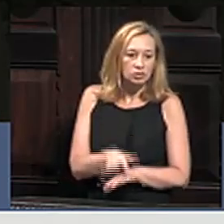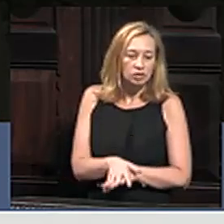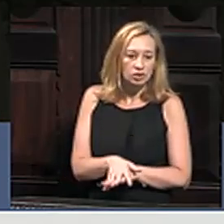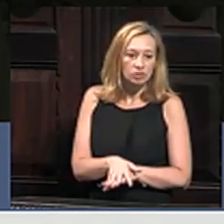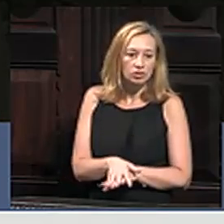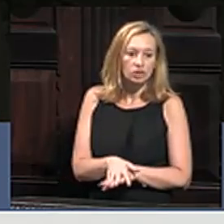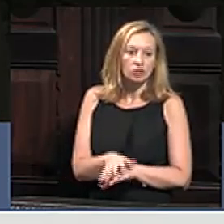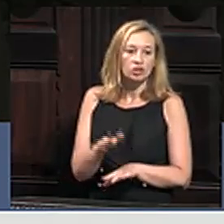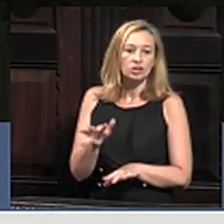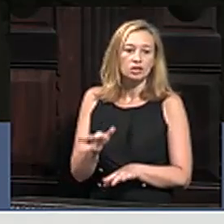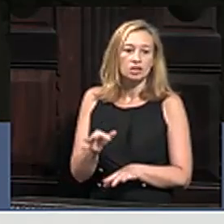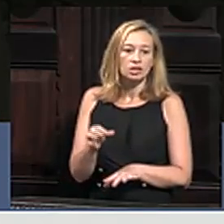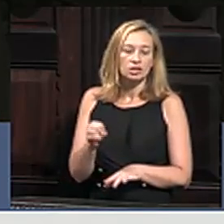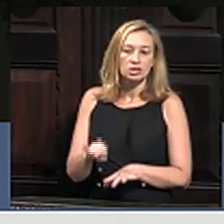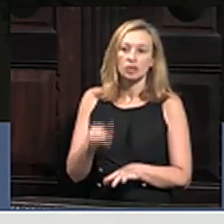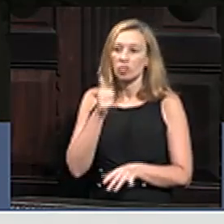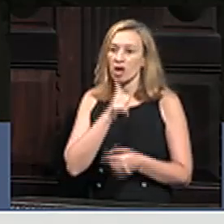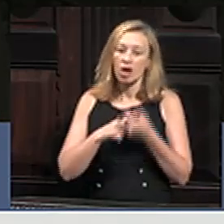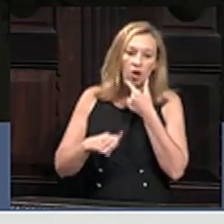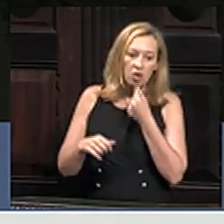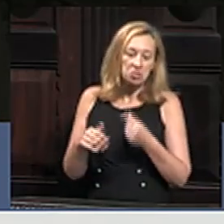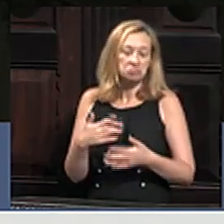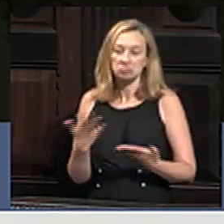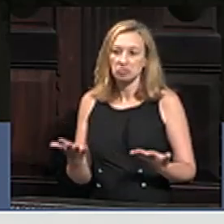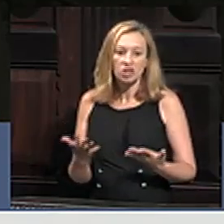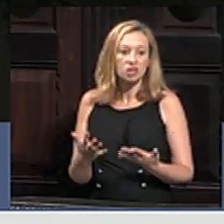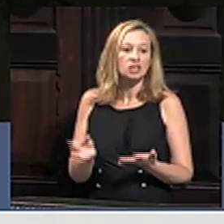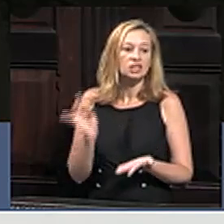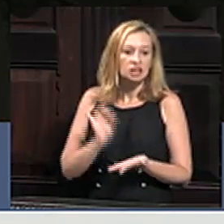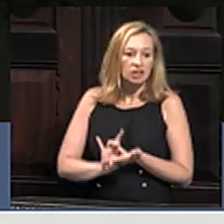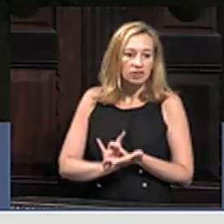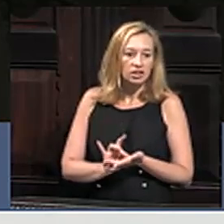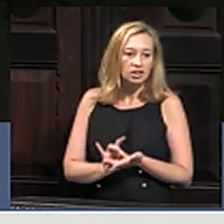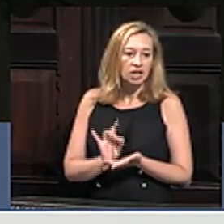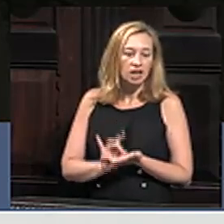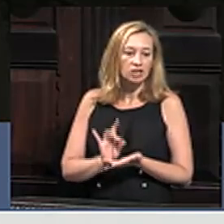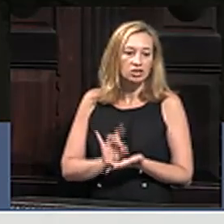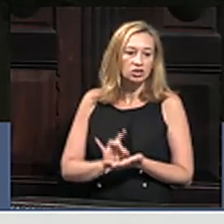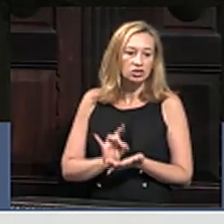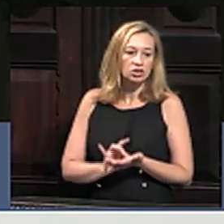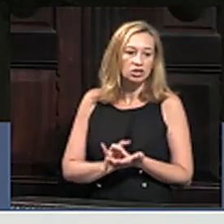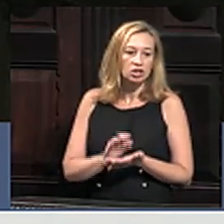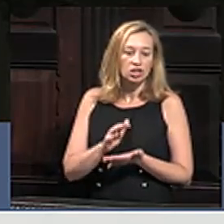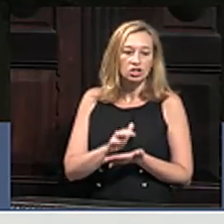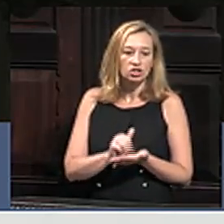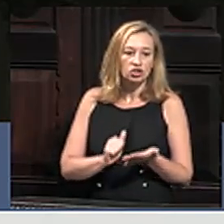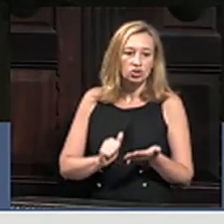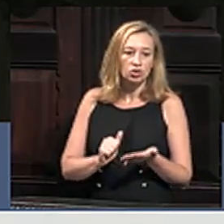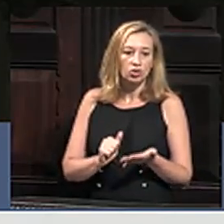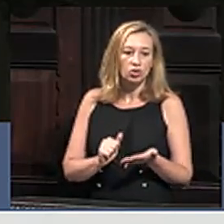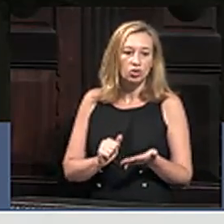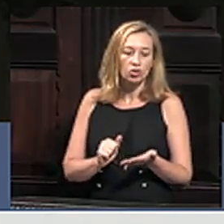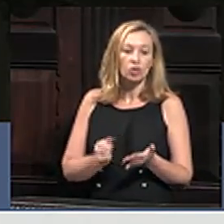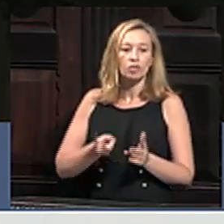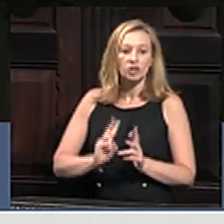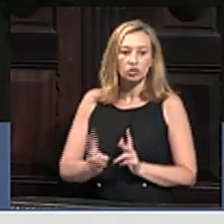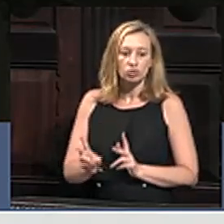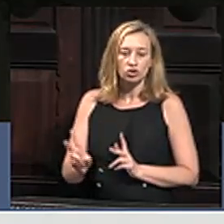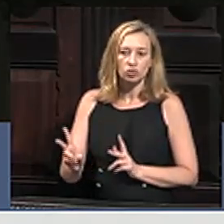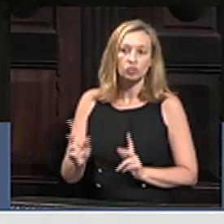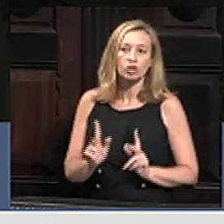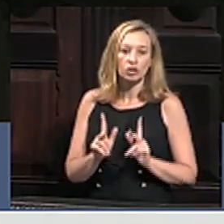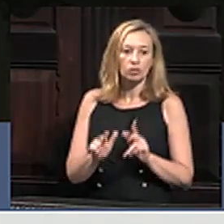de gênero, né? Então, na verdade, ele cortou a identidade do gênero, mas que continua no